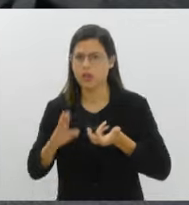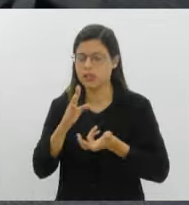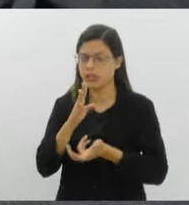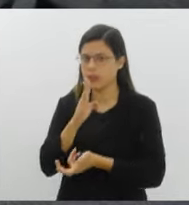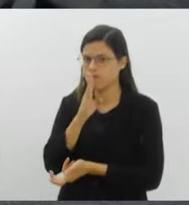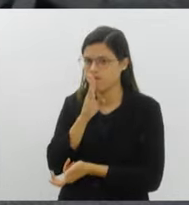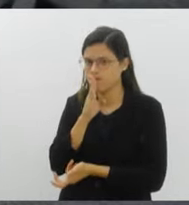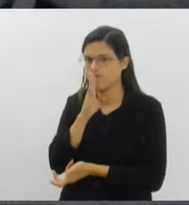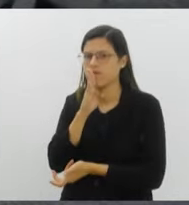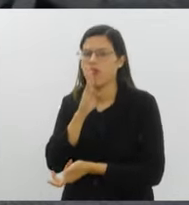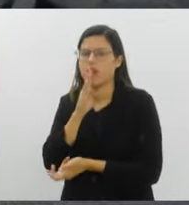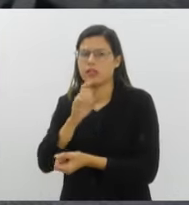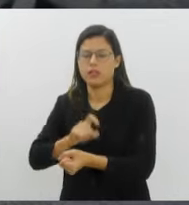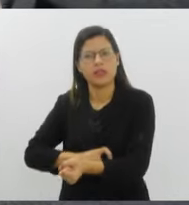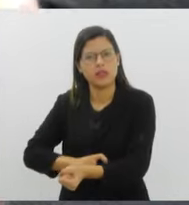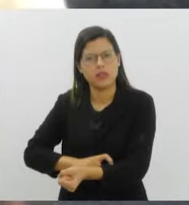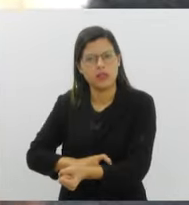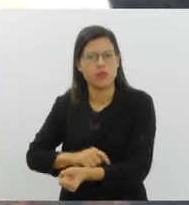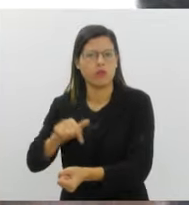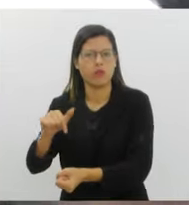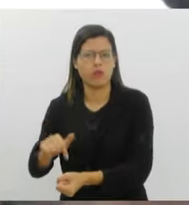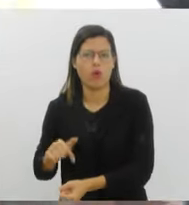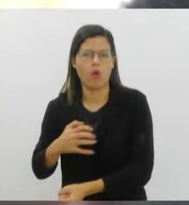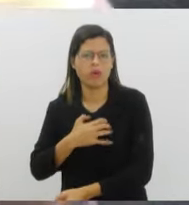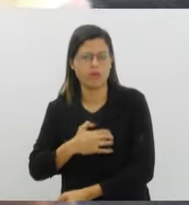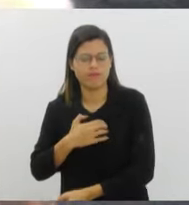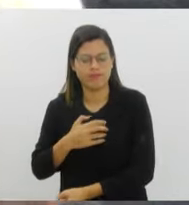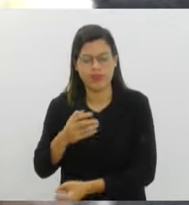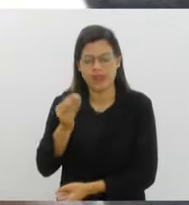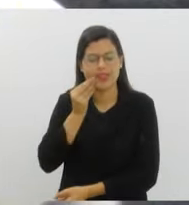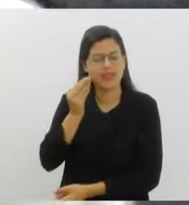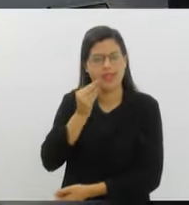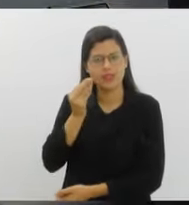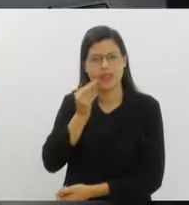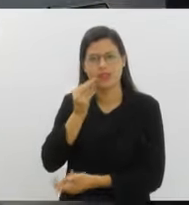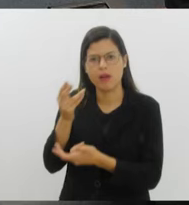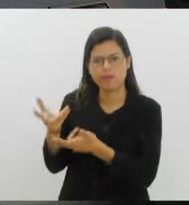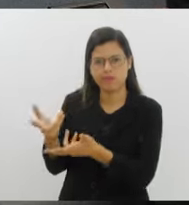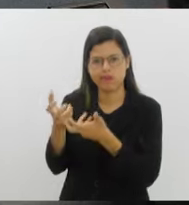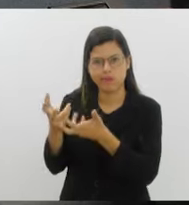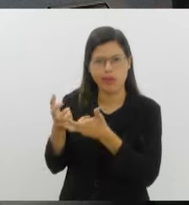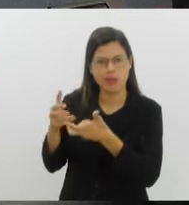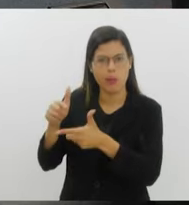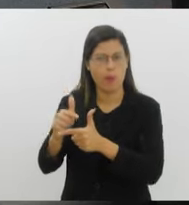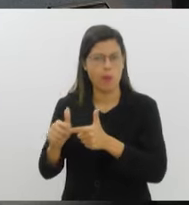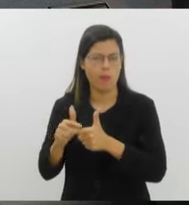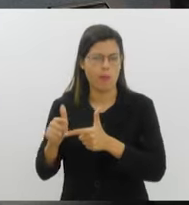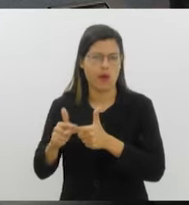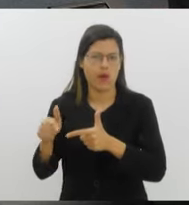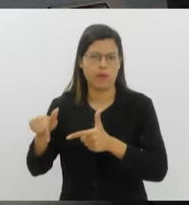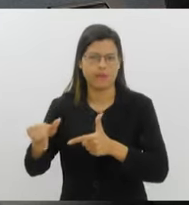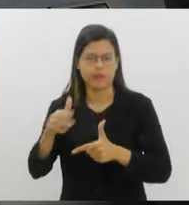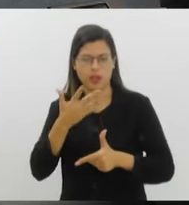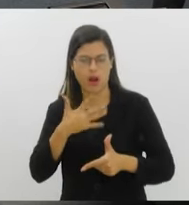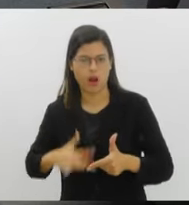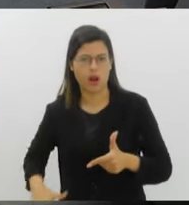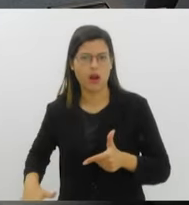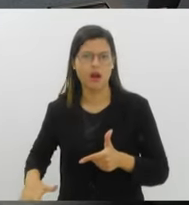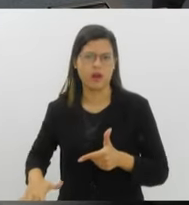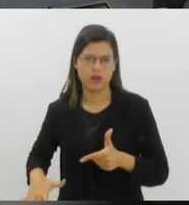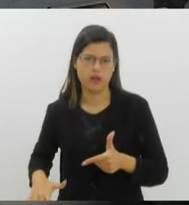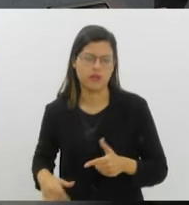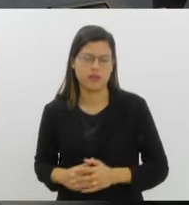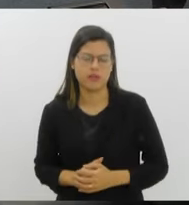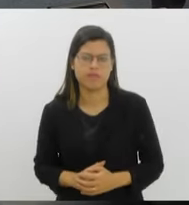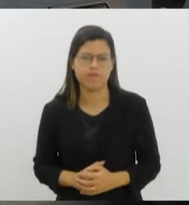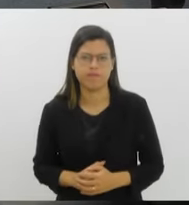mais revoltada, e tentar desvendar o problema dessa criança, puxando ali o fio do